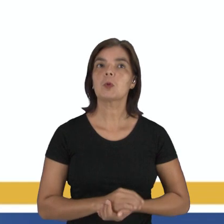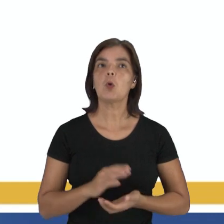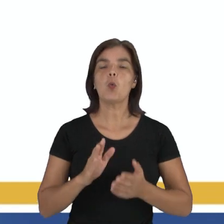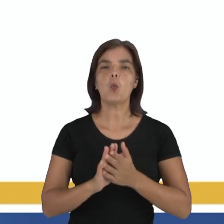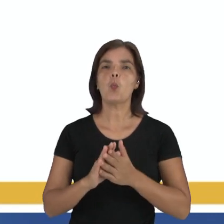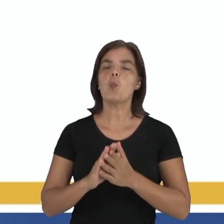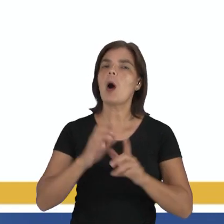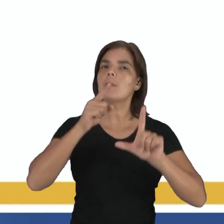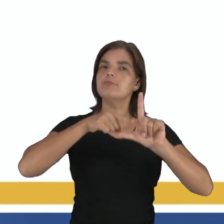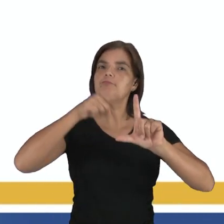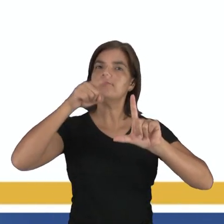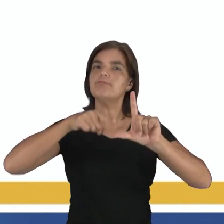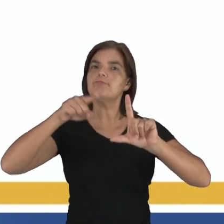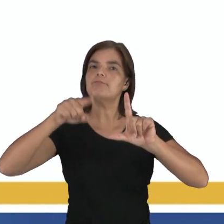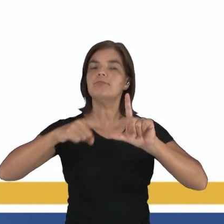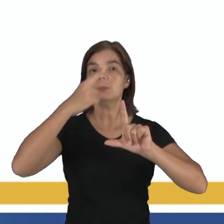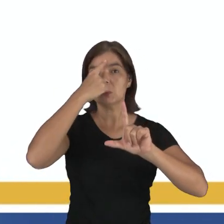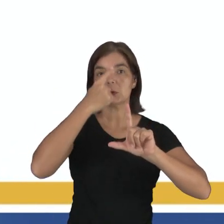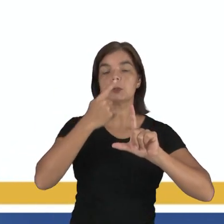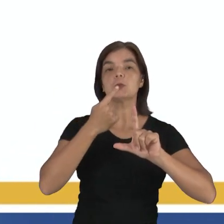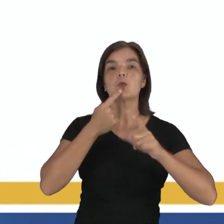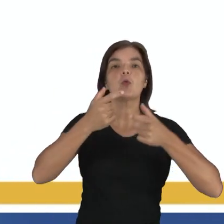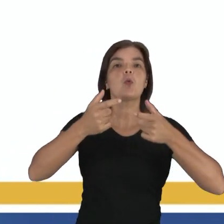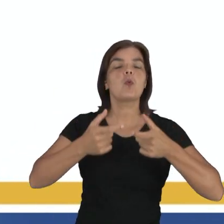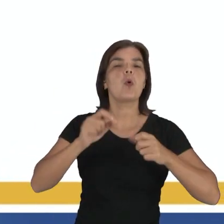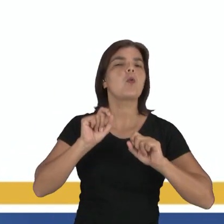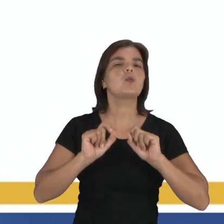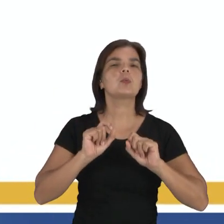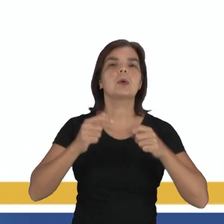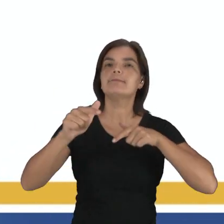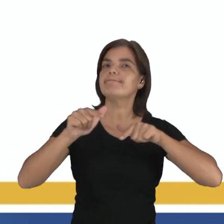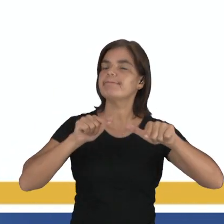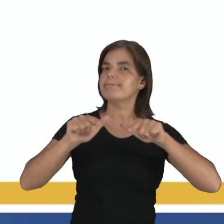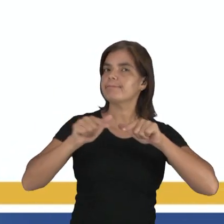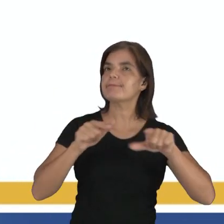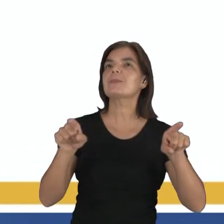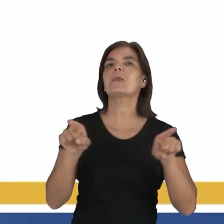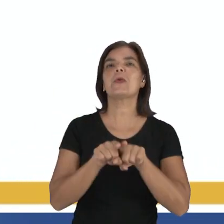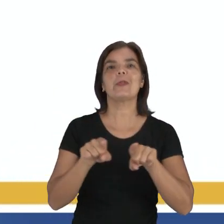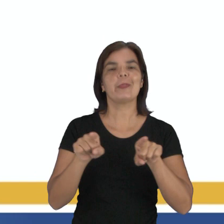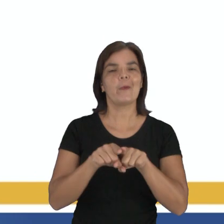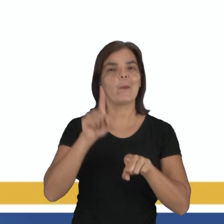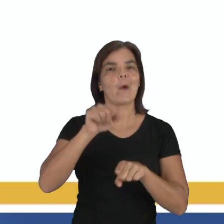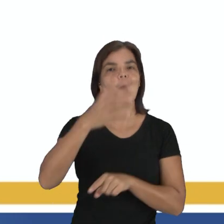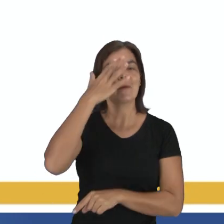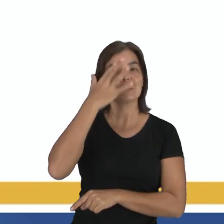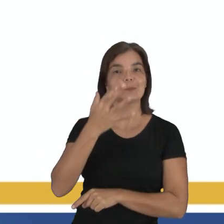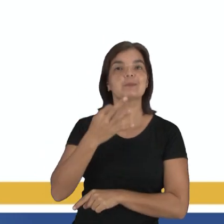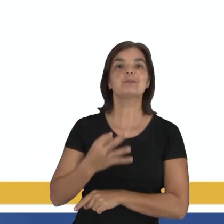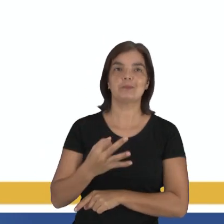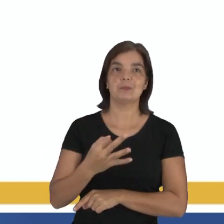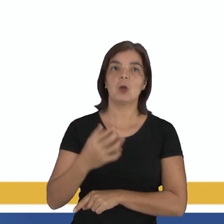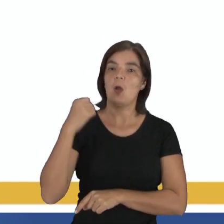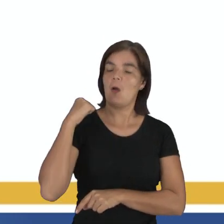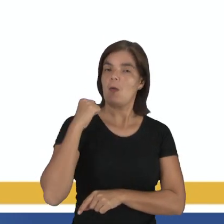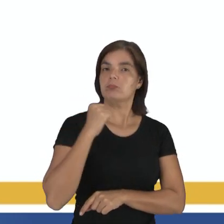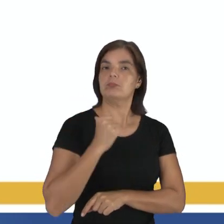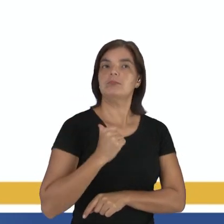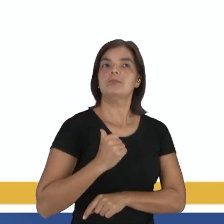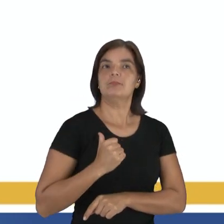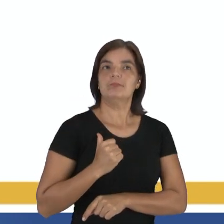gráfico exposto na imagem que mostra que esse ambiente é de trabalho, e isso também é reafirmado pela bolsa que a